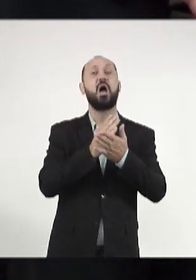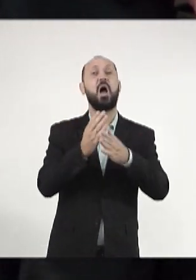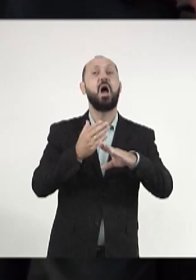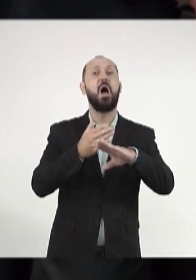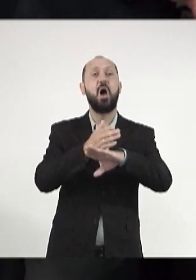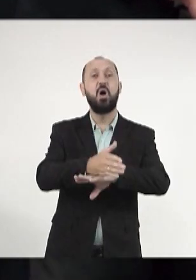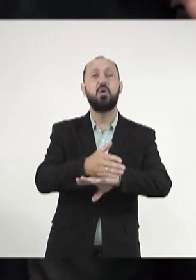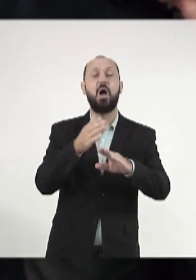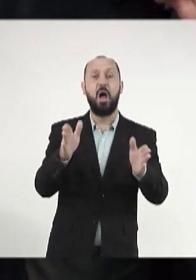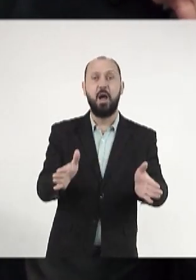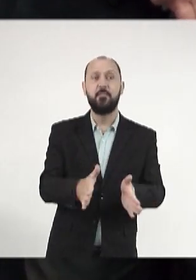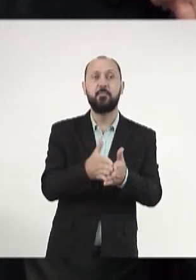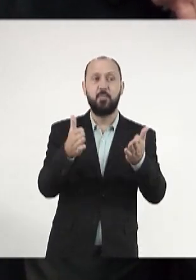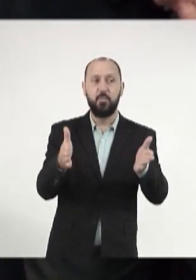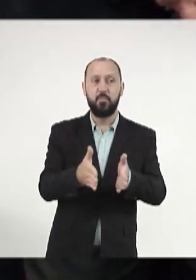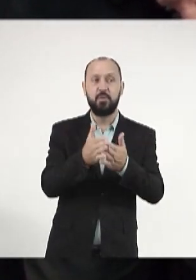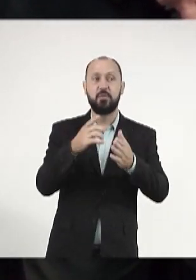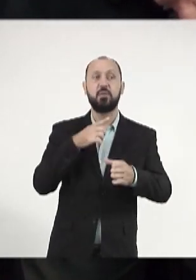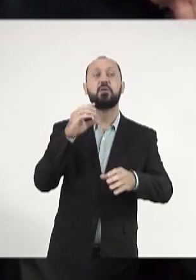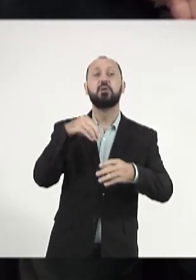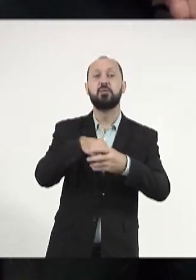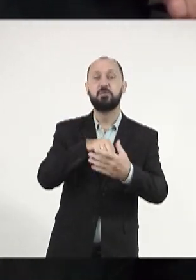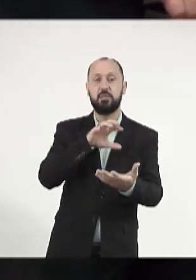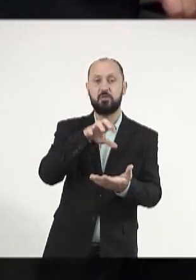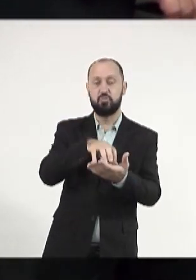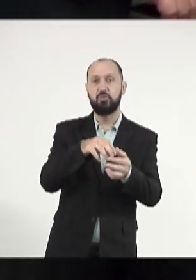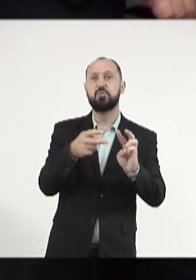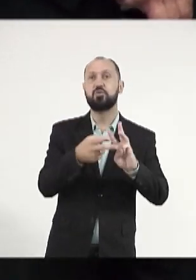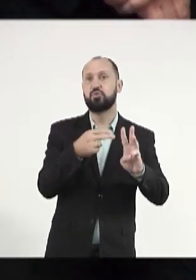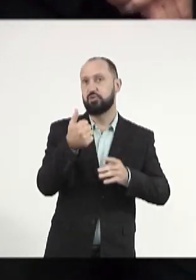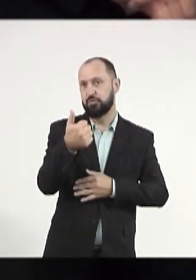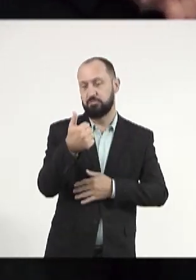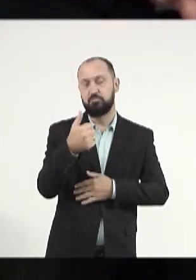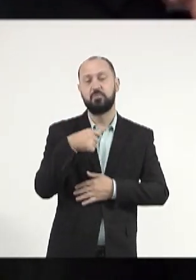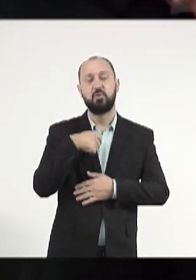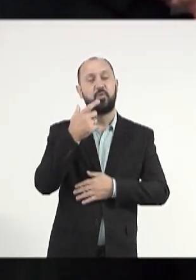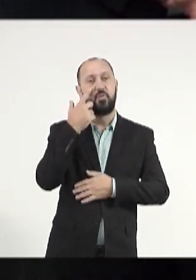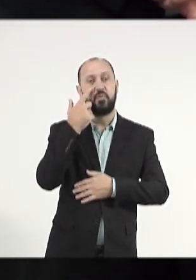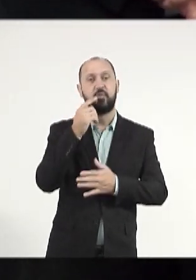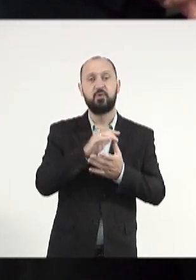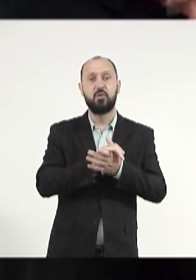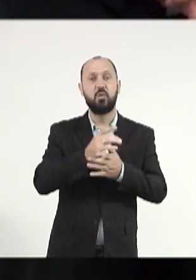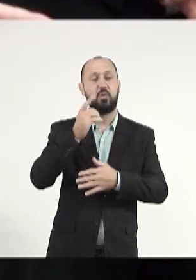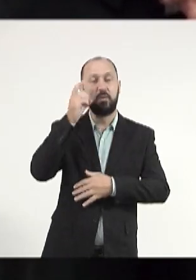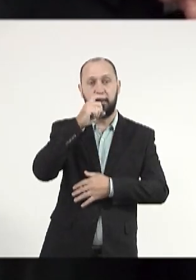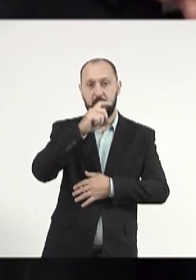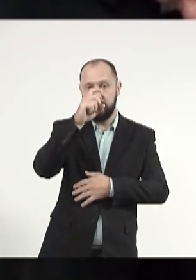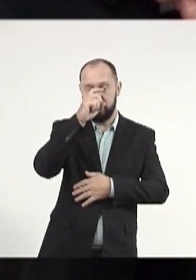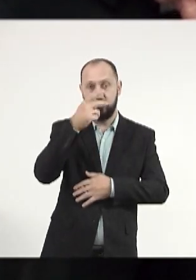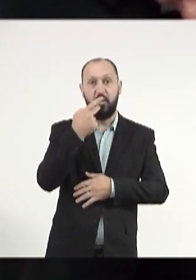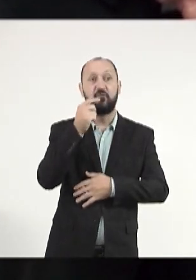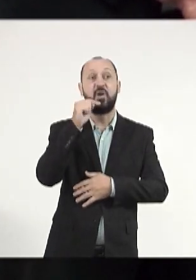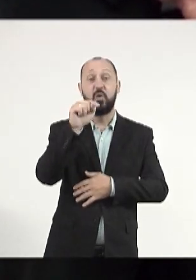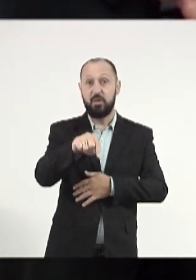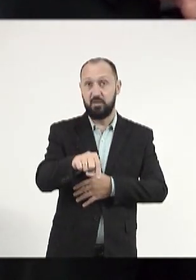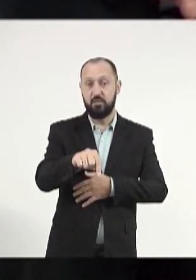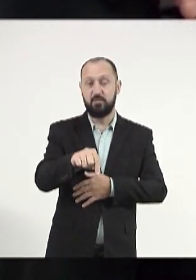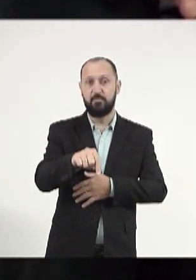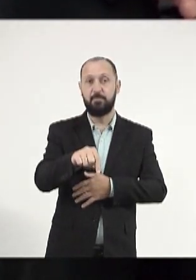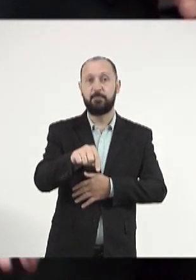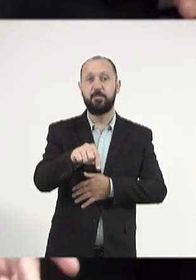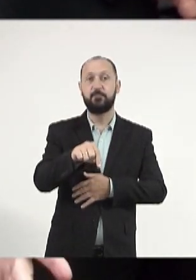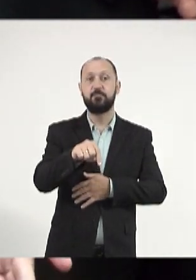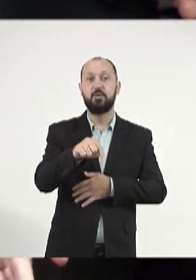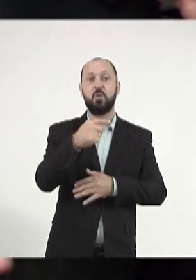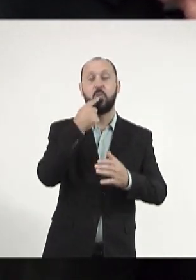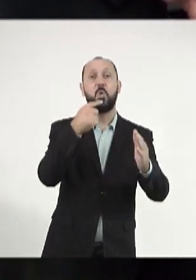algumas, a pobreza que existe nas aldeias indígenas. E o deputado Zeca, do PT, já falou aqui que,